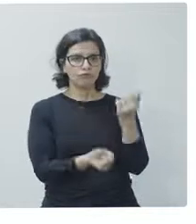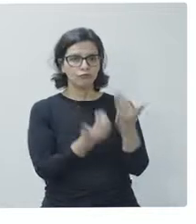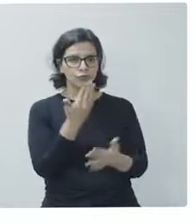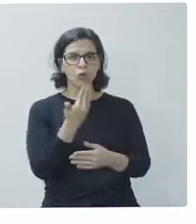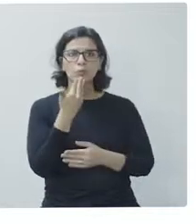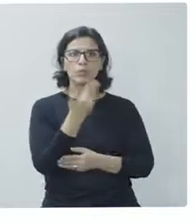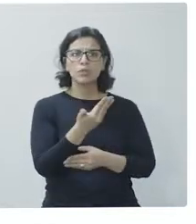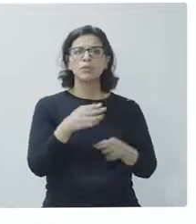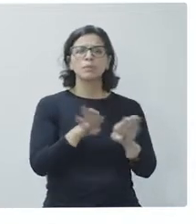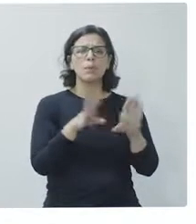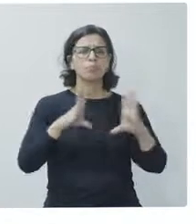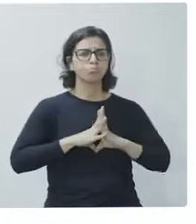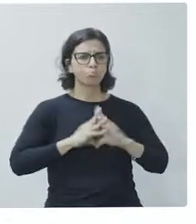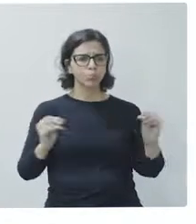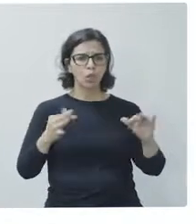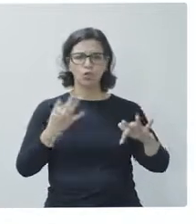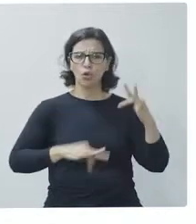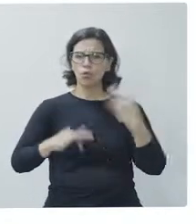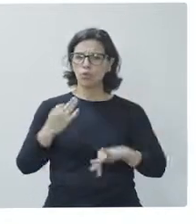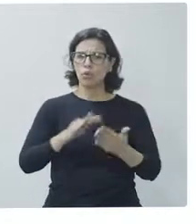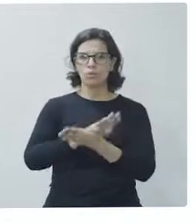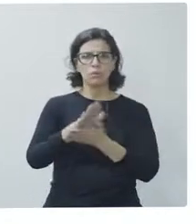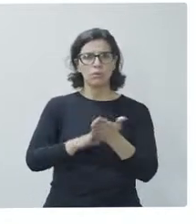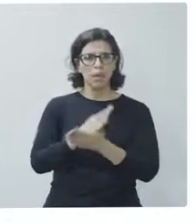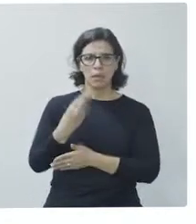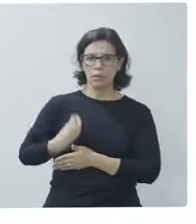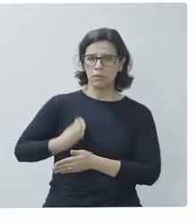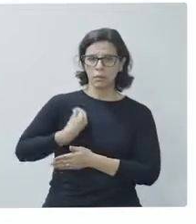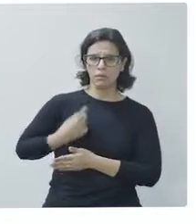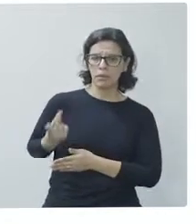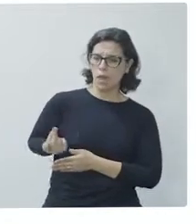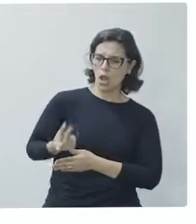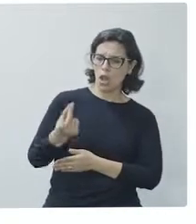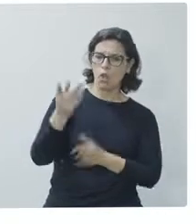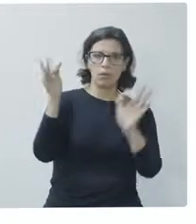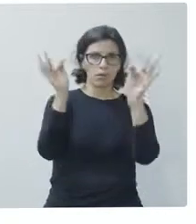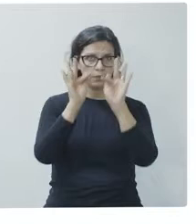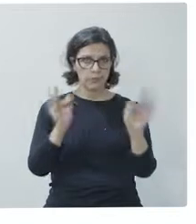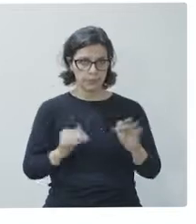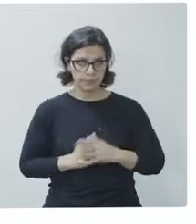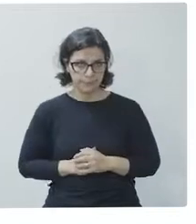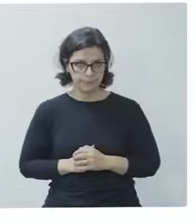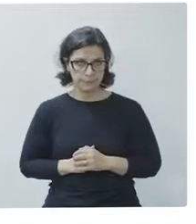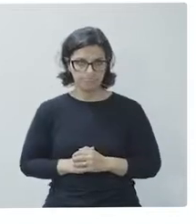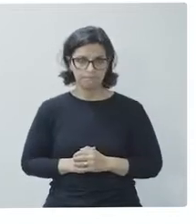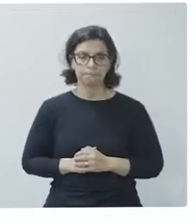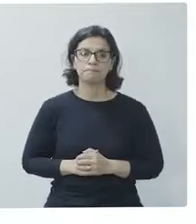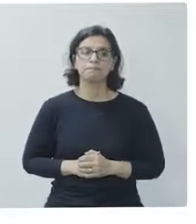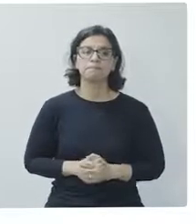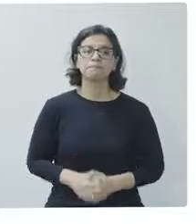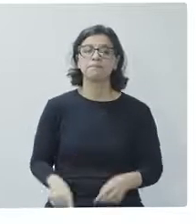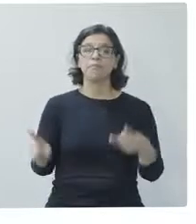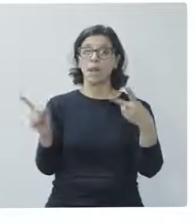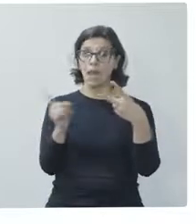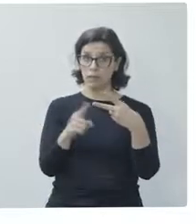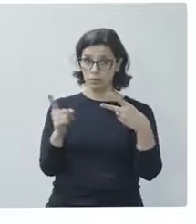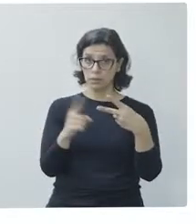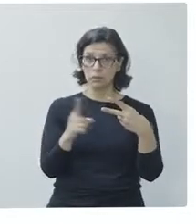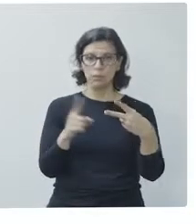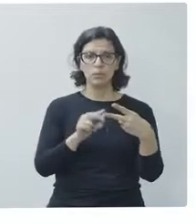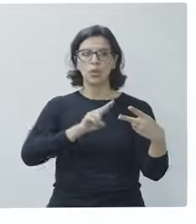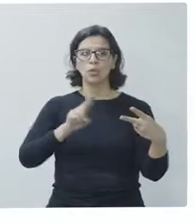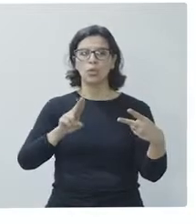fonte fizesse desaparecer os seus sintomas e lhe concedesse uma vida longa e feliz.